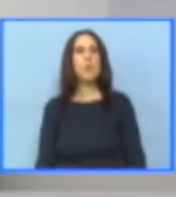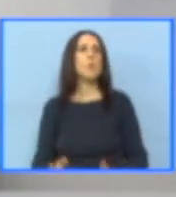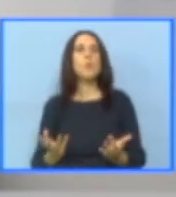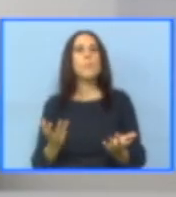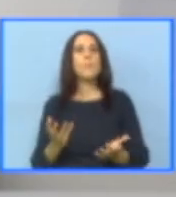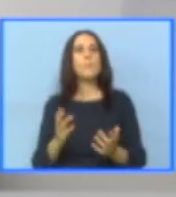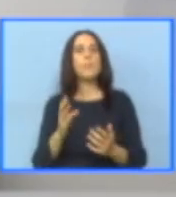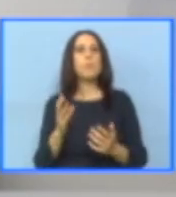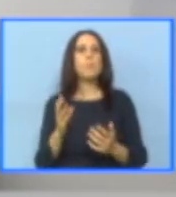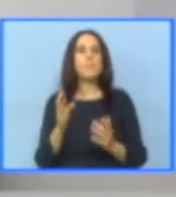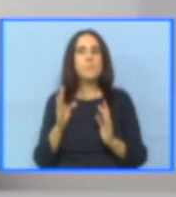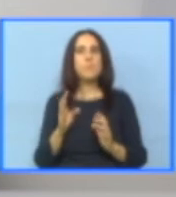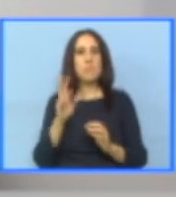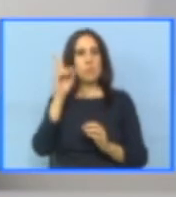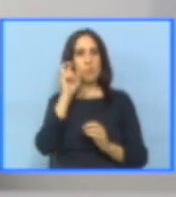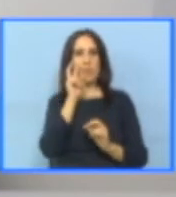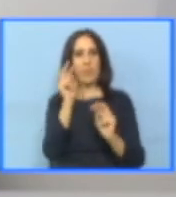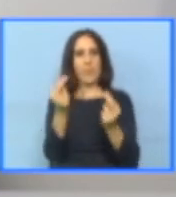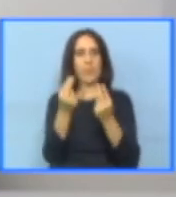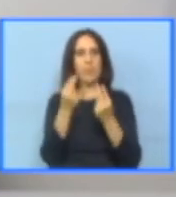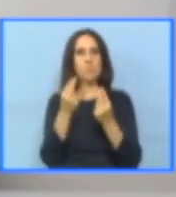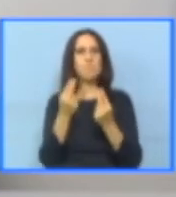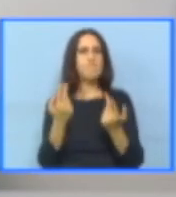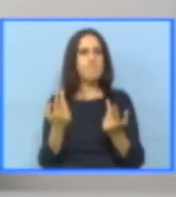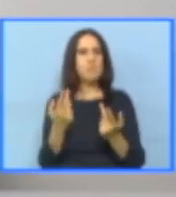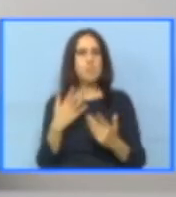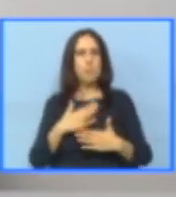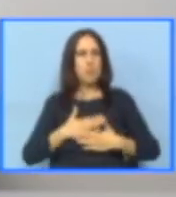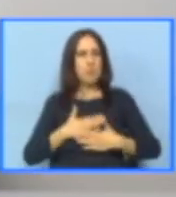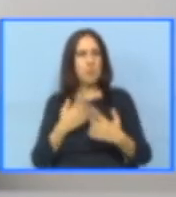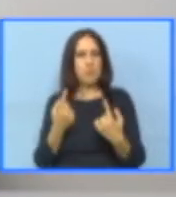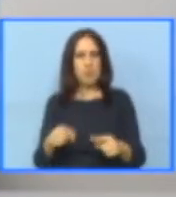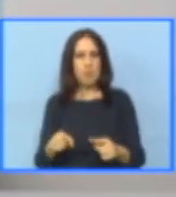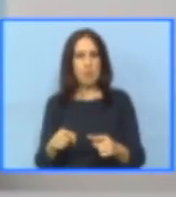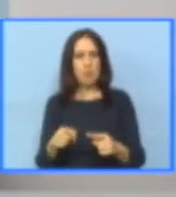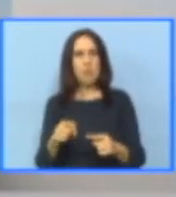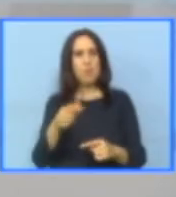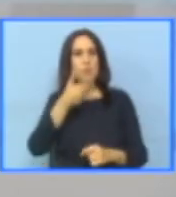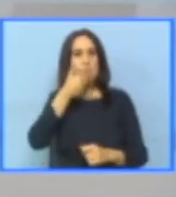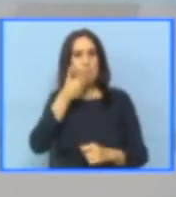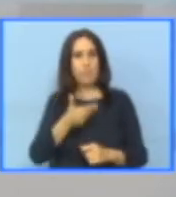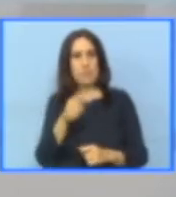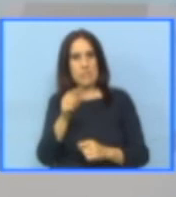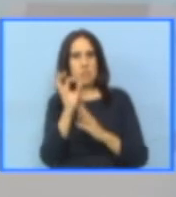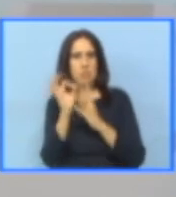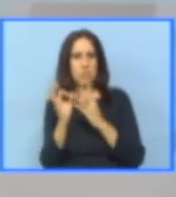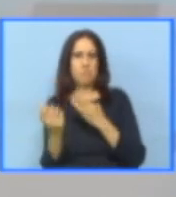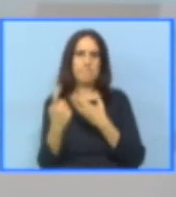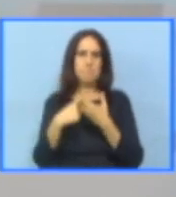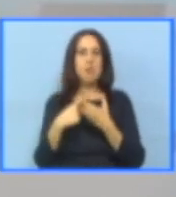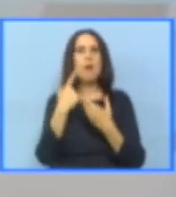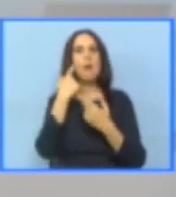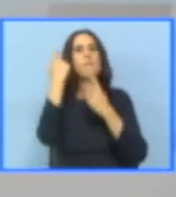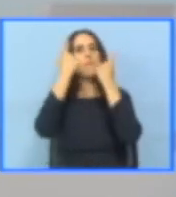Quem nos escuta, quem nos vê e tem vontade de abraçar uma experiência com estas características, já terá